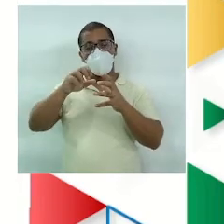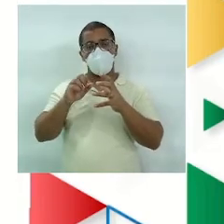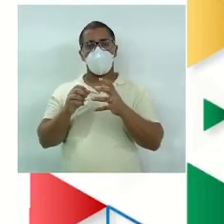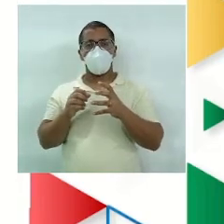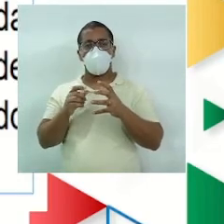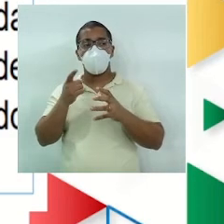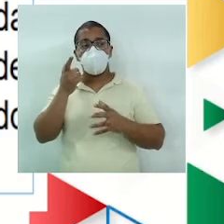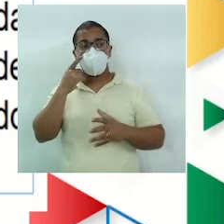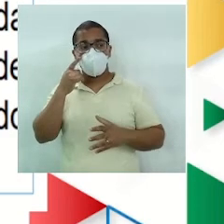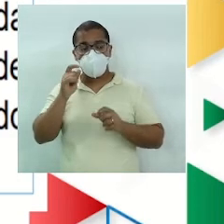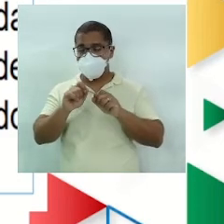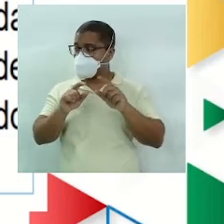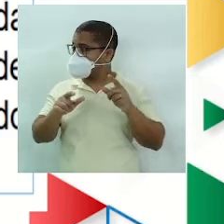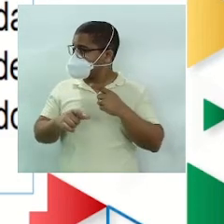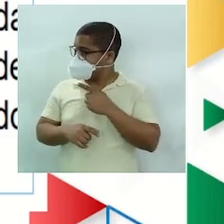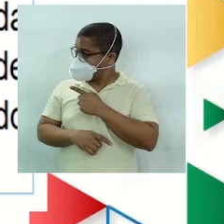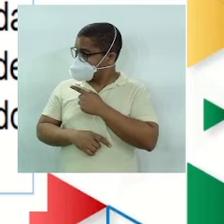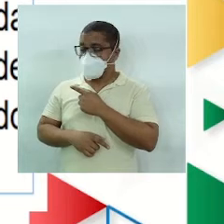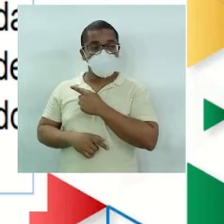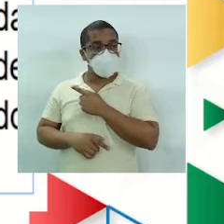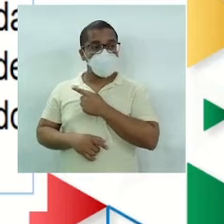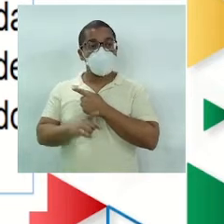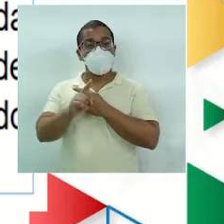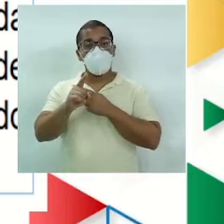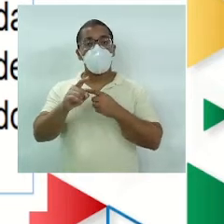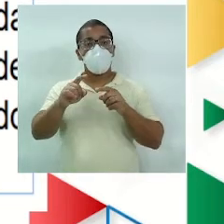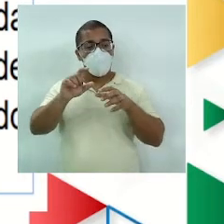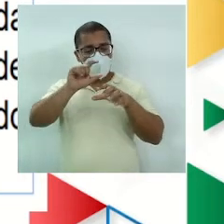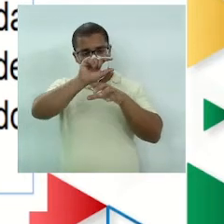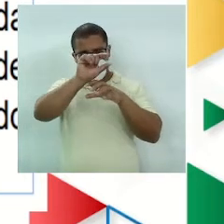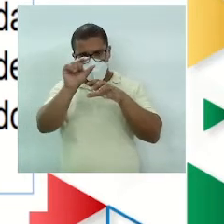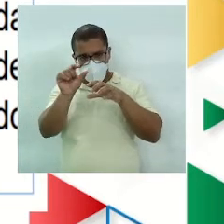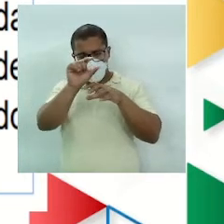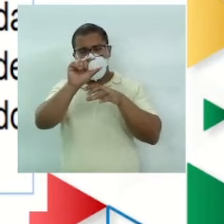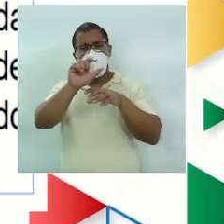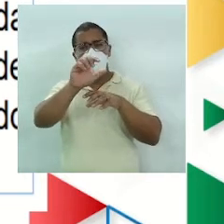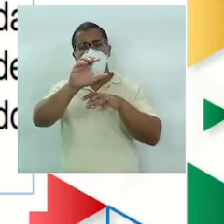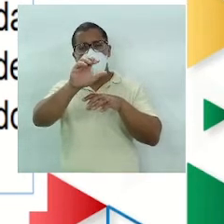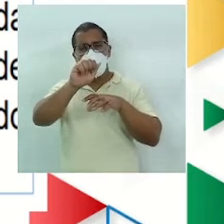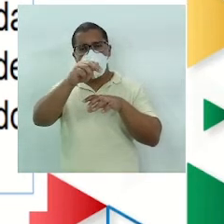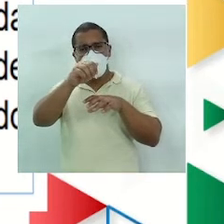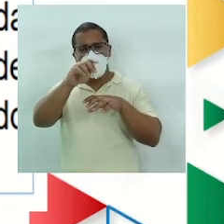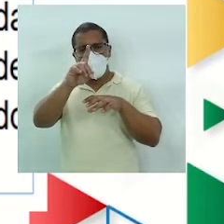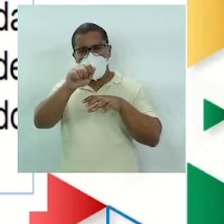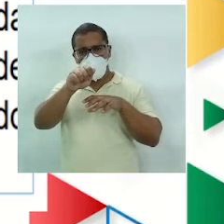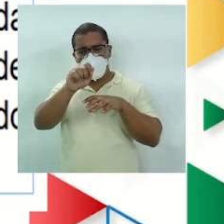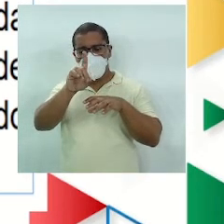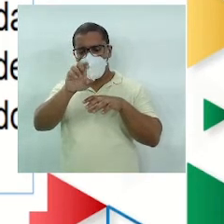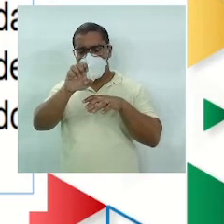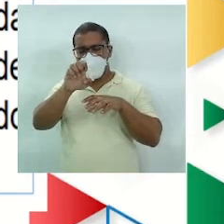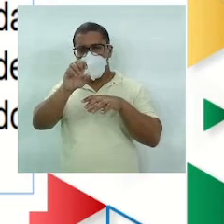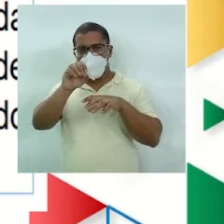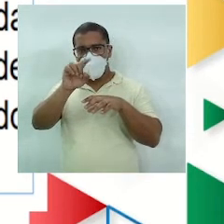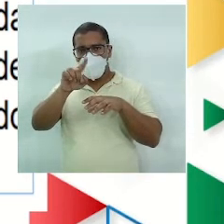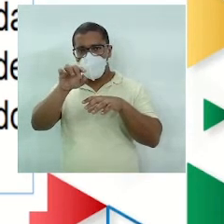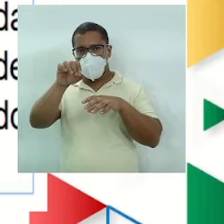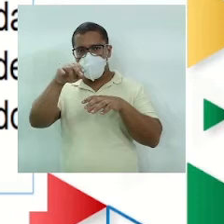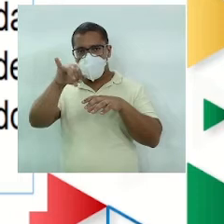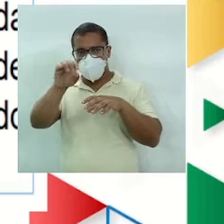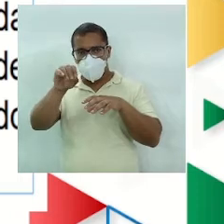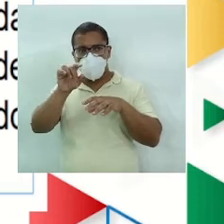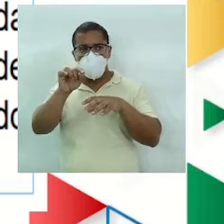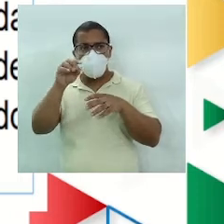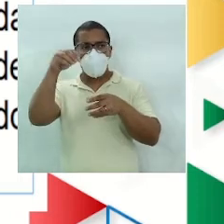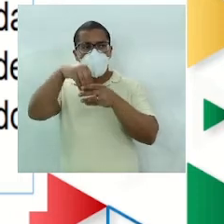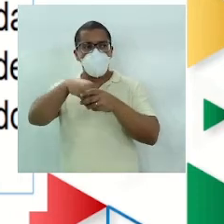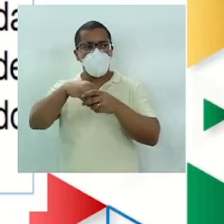lá, na tela. A camada de ozônio. A camada de ozônio é composta pelo gás ozônio,